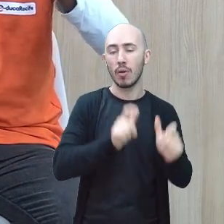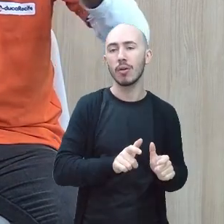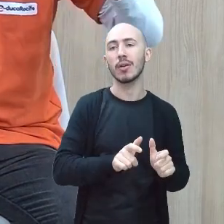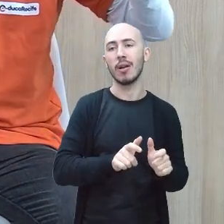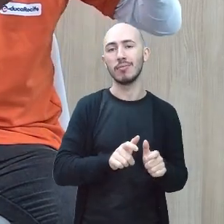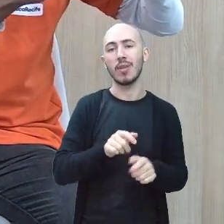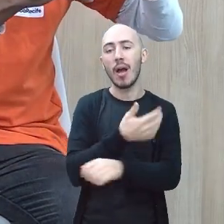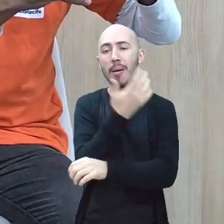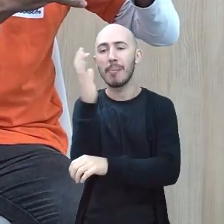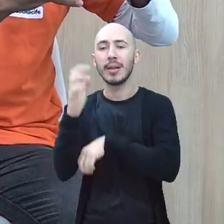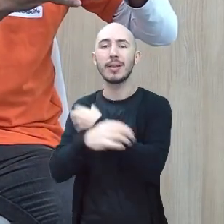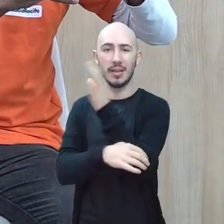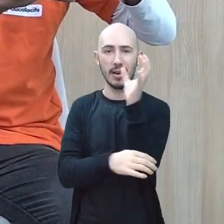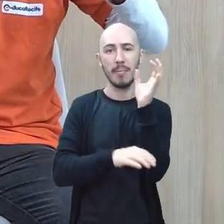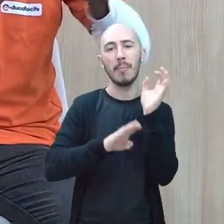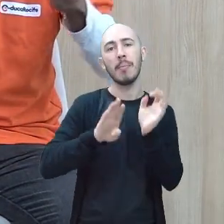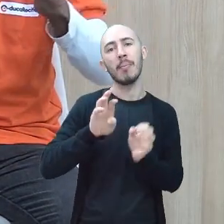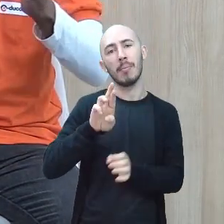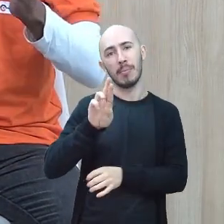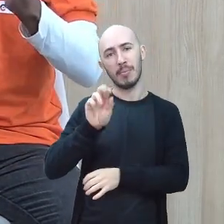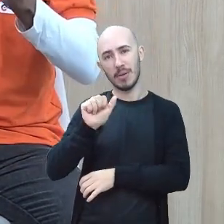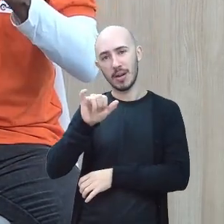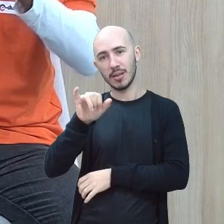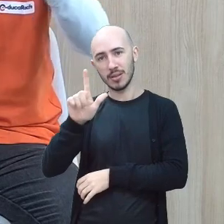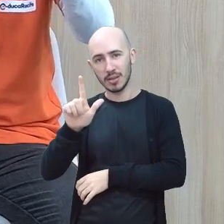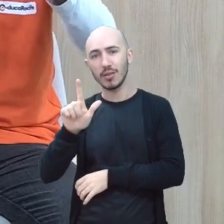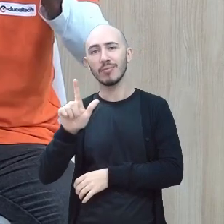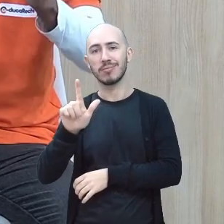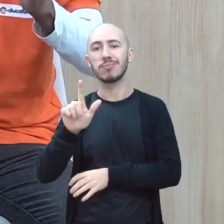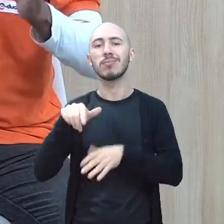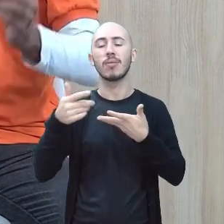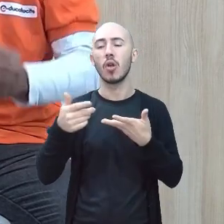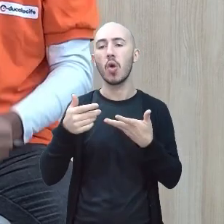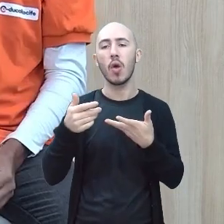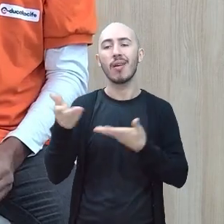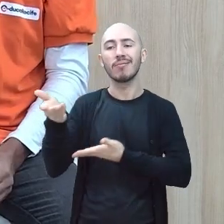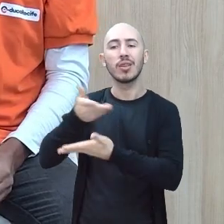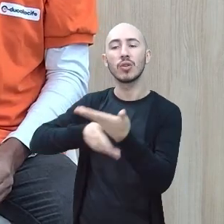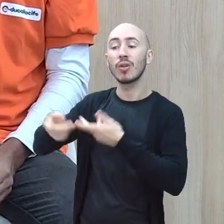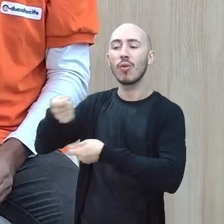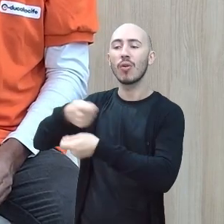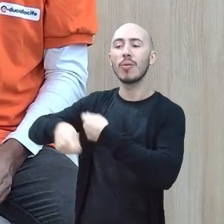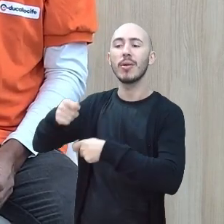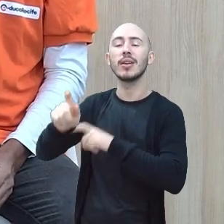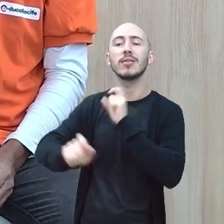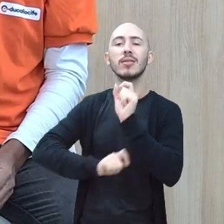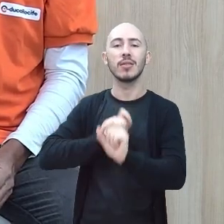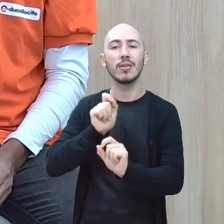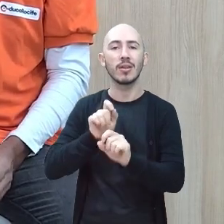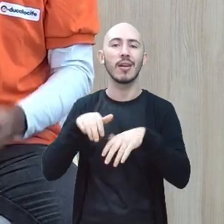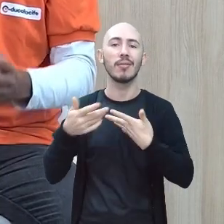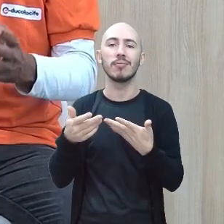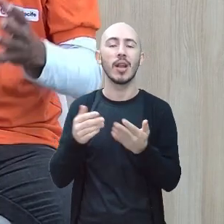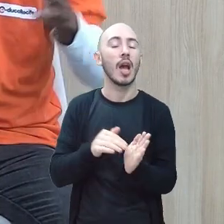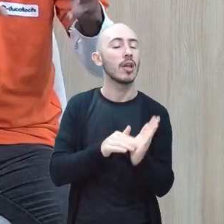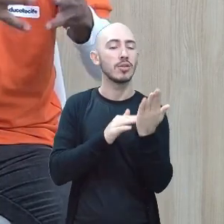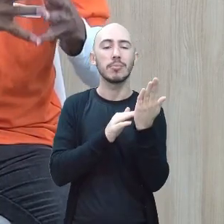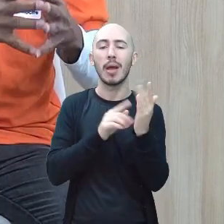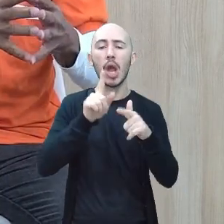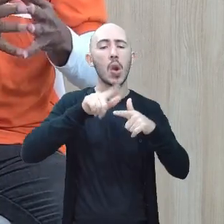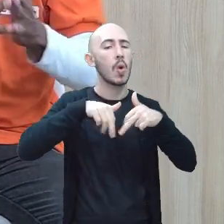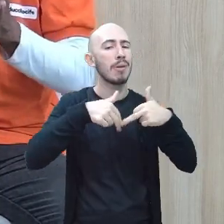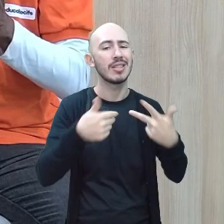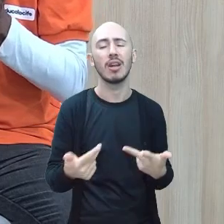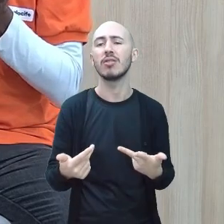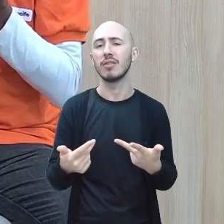e trocava o pau-brasil, tá? Simplesmente por espelhos, por qualquer coisa. Isso é verdade, gente. Por pena, por chapéu, por galinha,